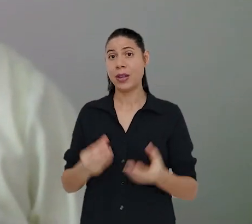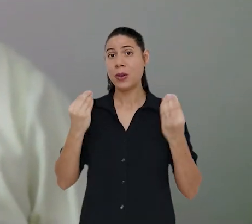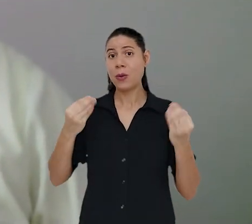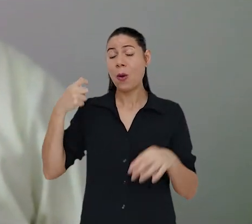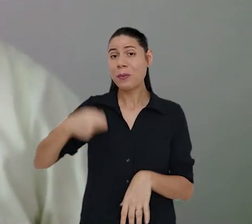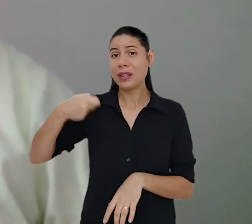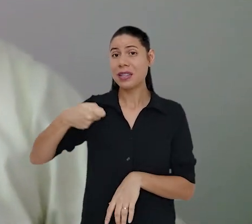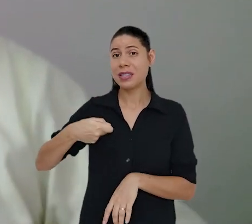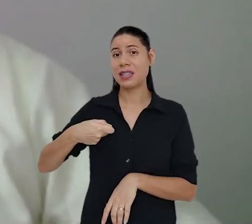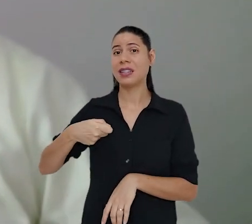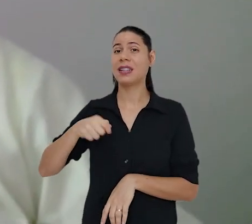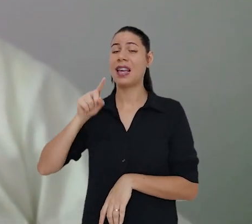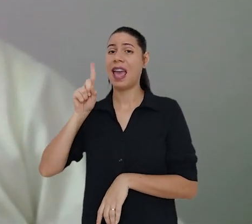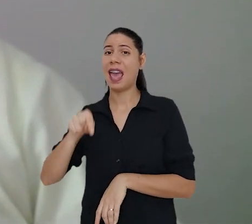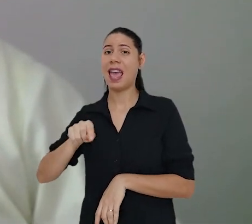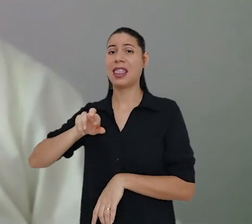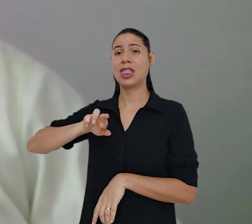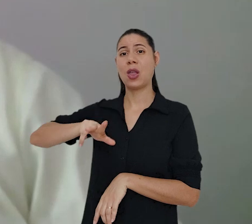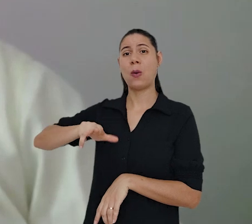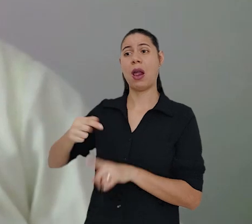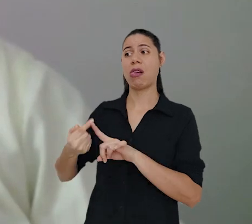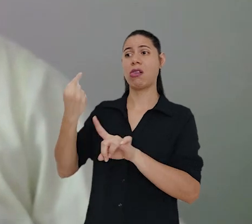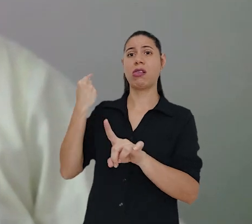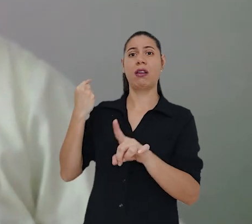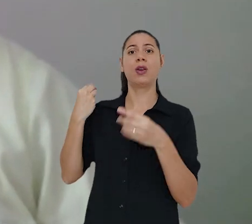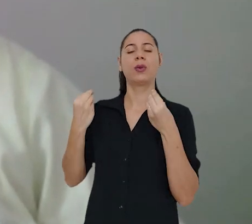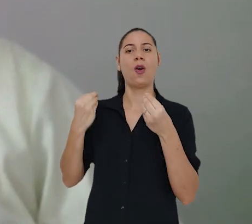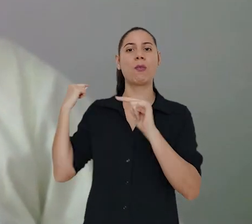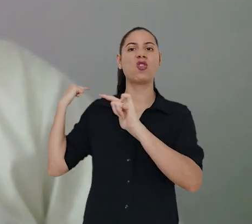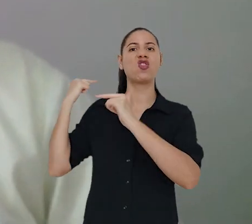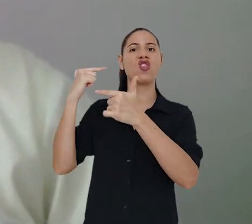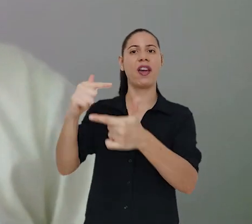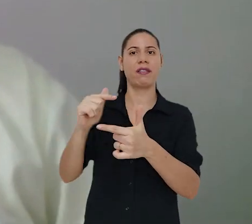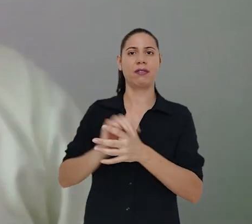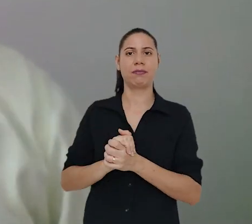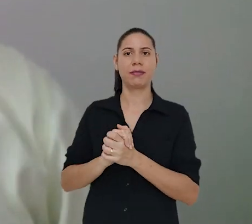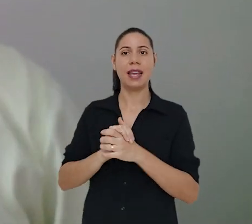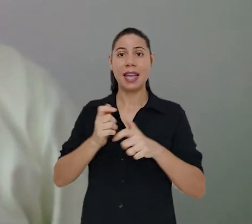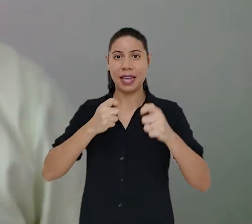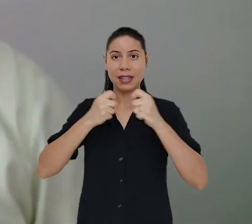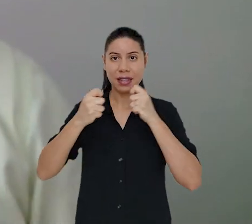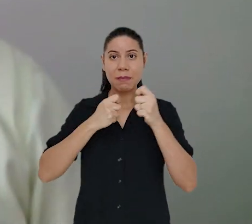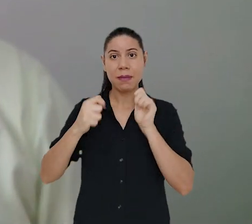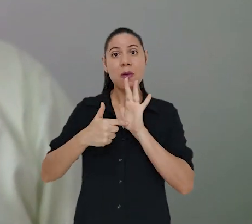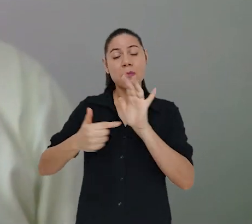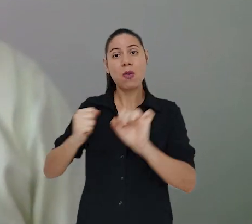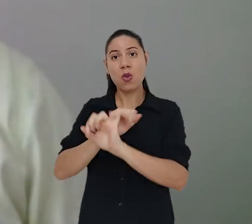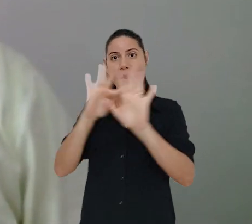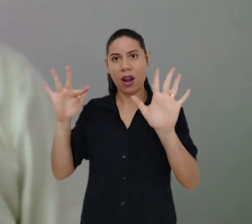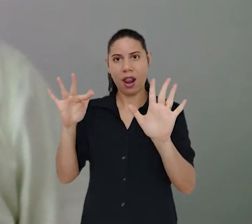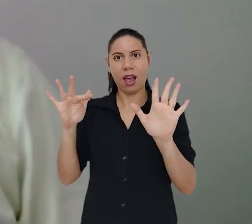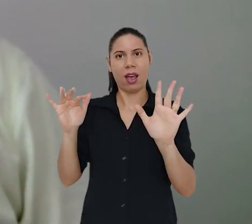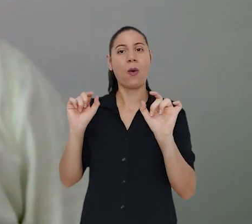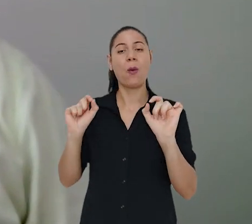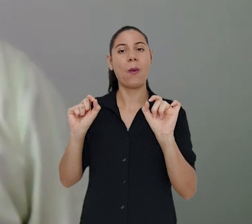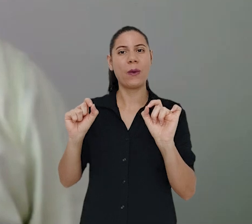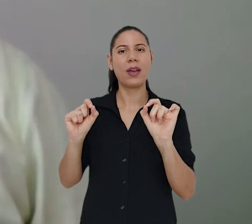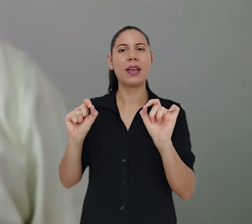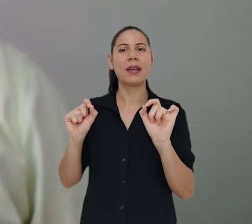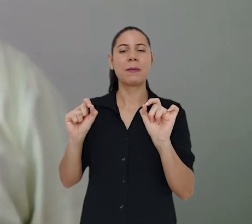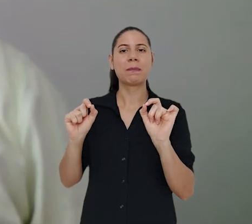decidir qual é a ancestralidade daquela pessoa? Né? No caso que a gente está em debate aqui, ficou bem claro na sua matéria